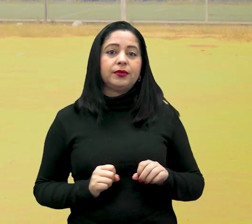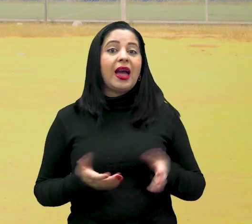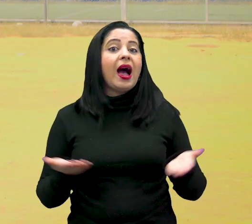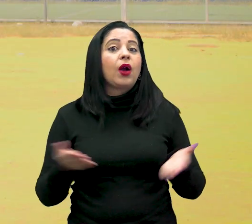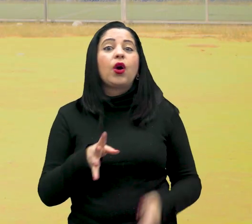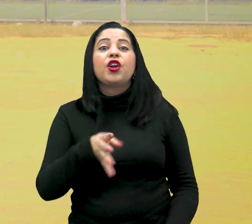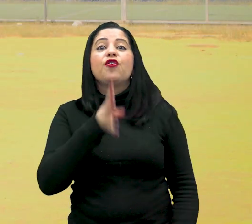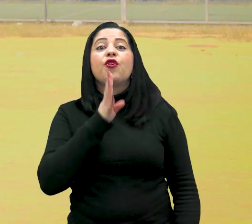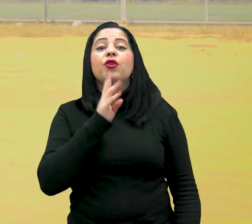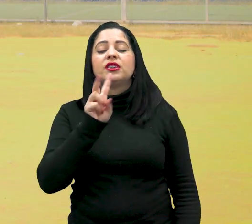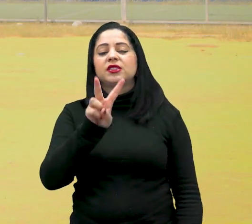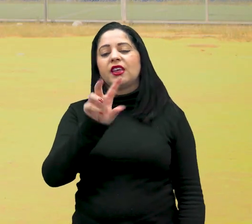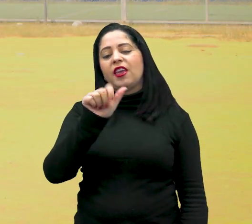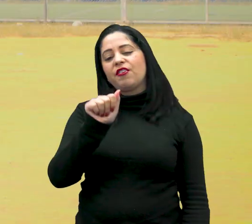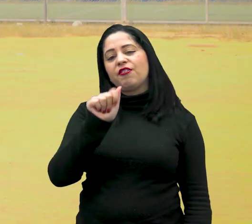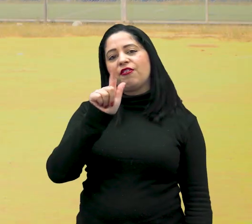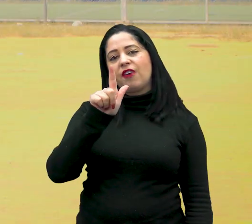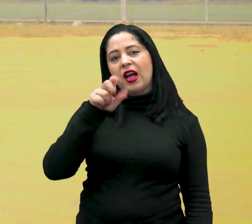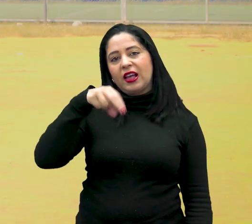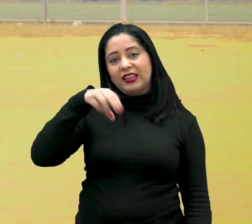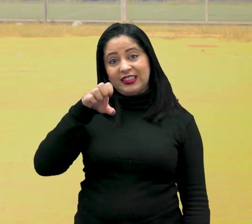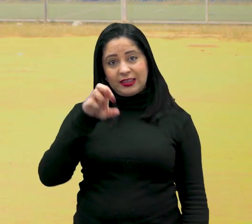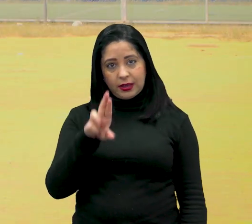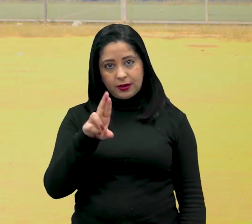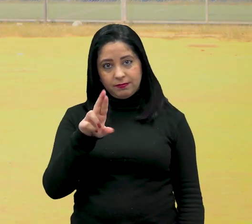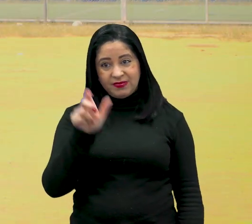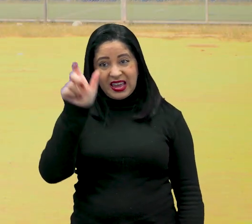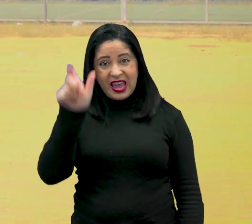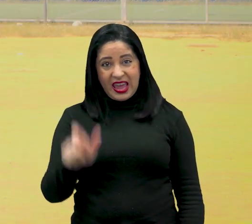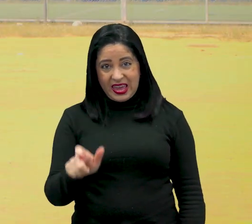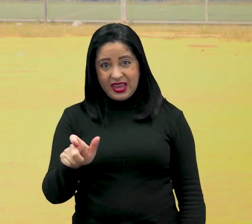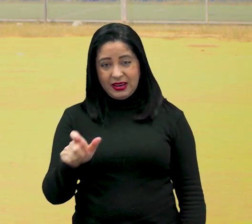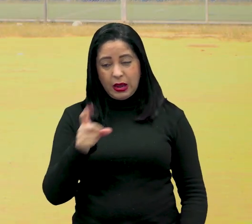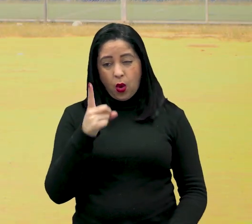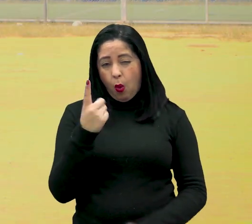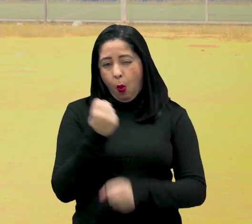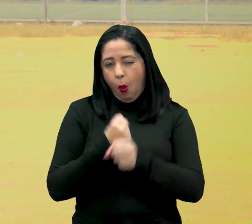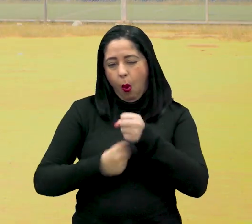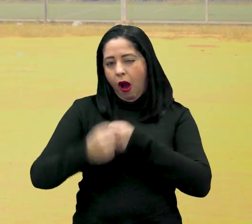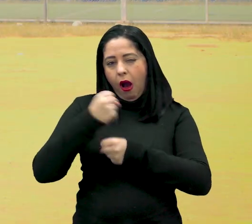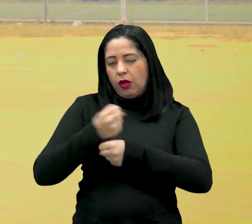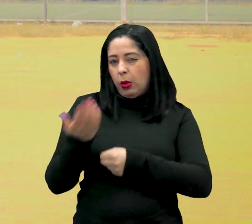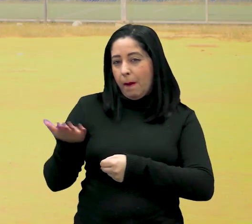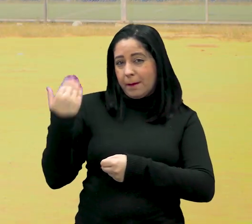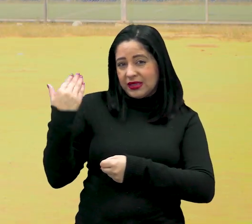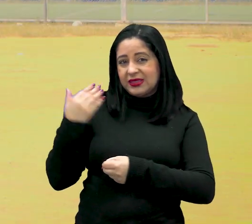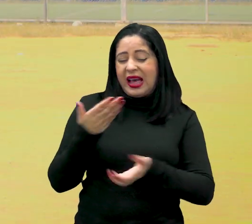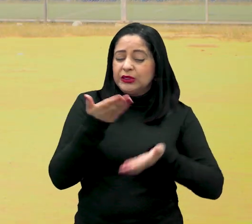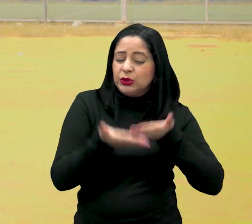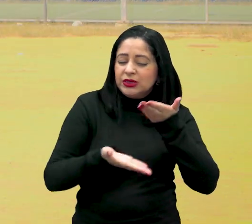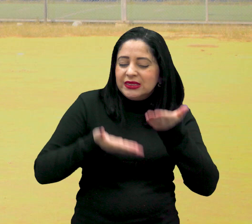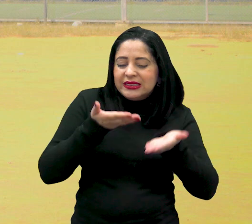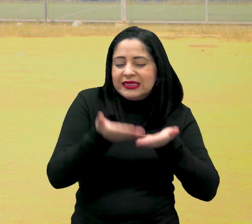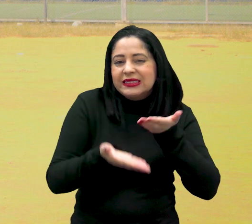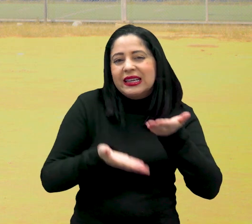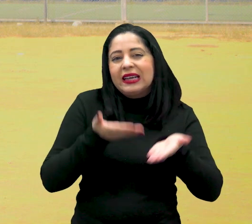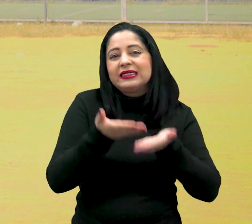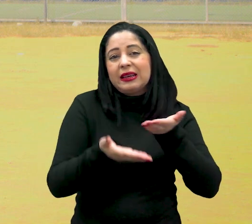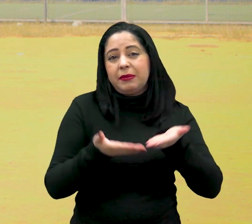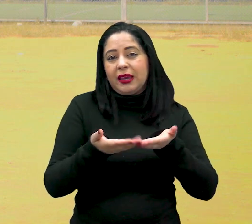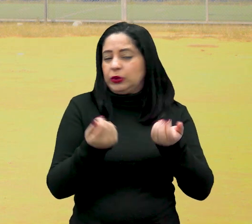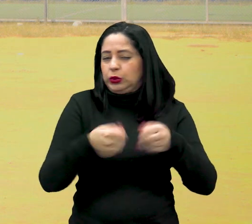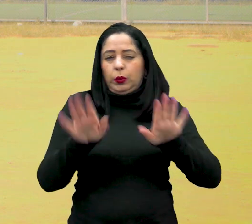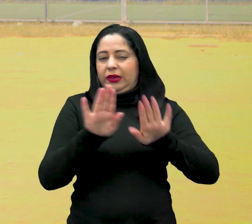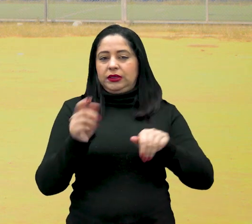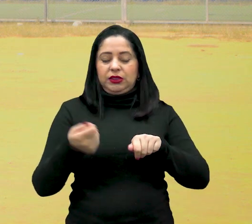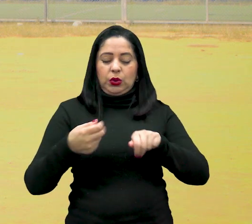bem, eu vou conhecer agora o Wagner. Ele descobriu uma lesão há 1 ano e pouco e vem tratando, sem precisar